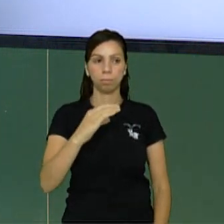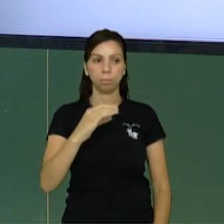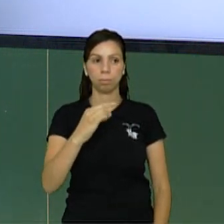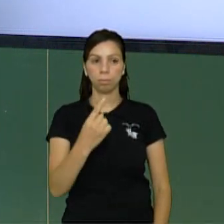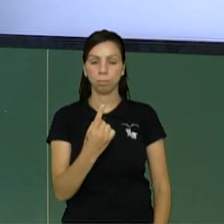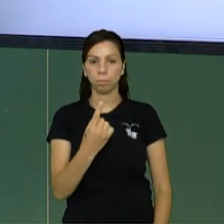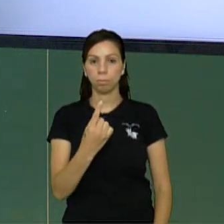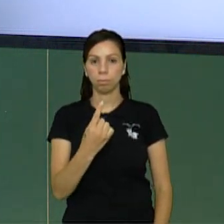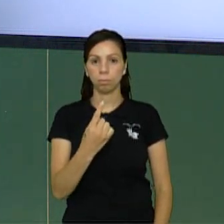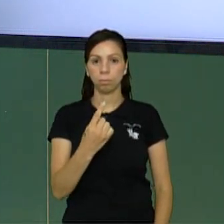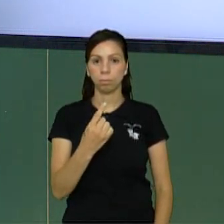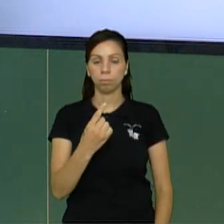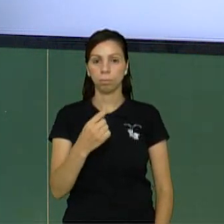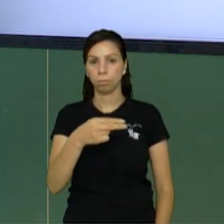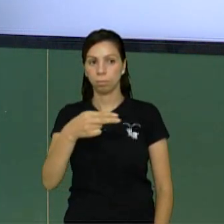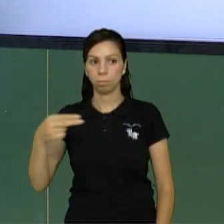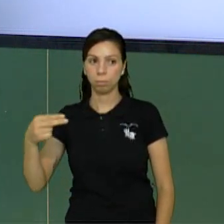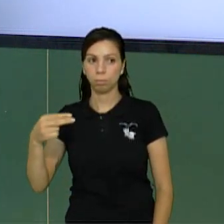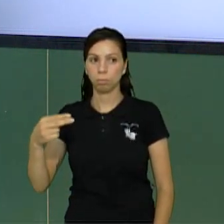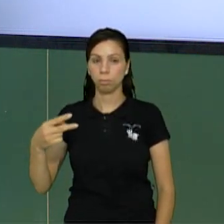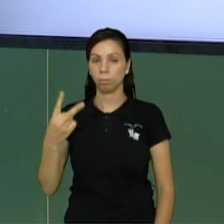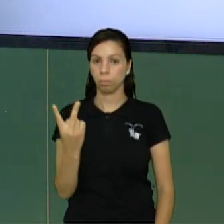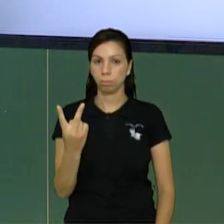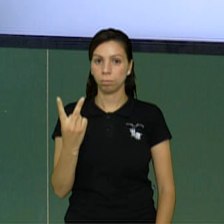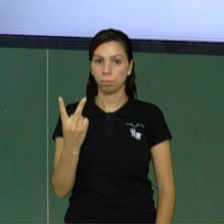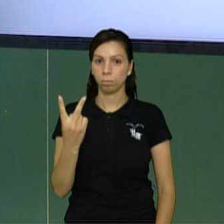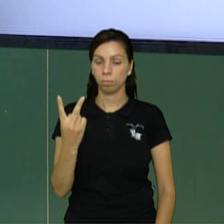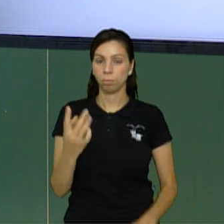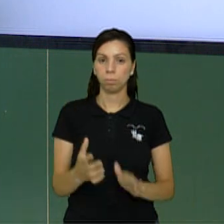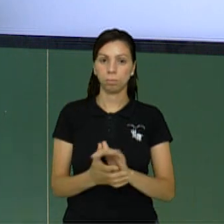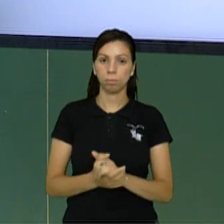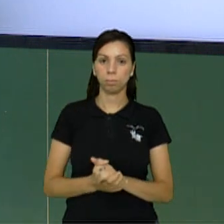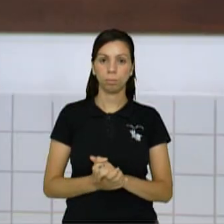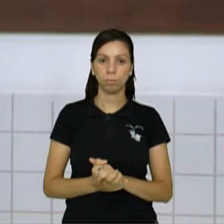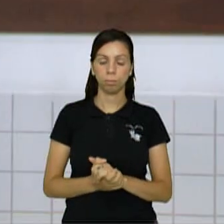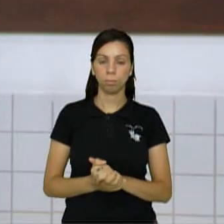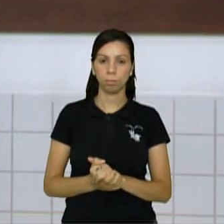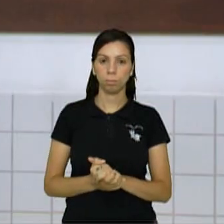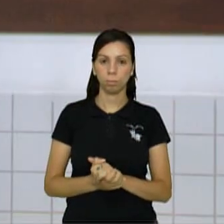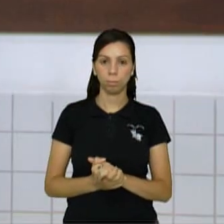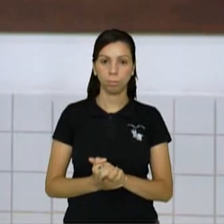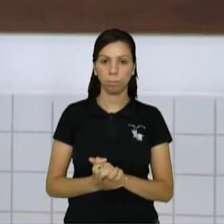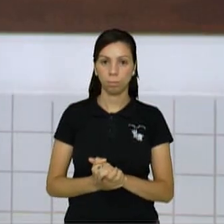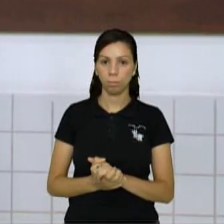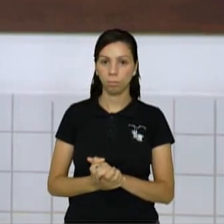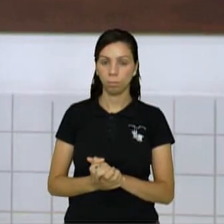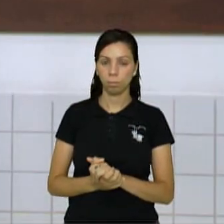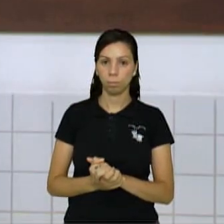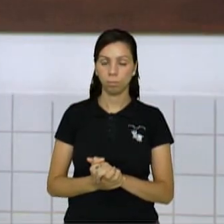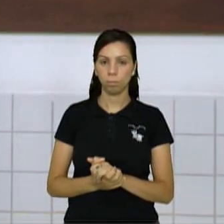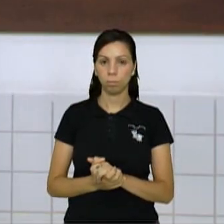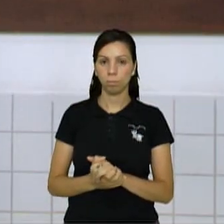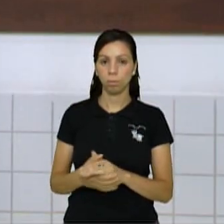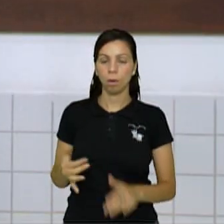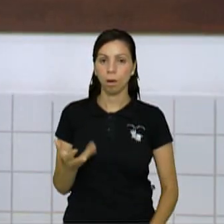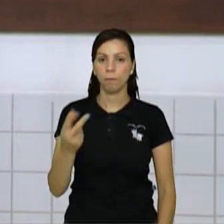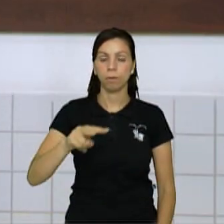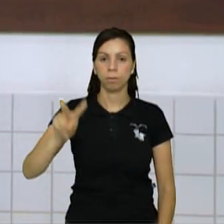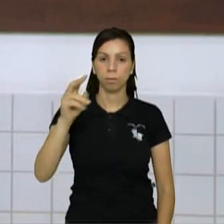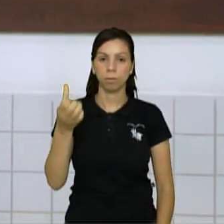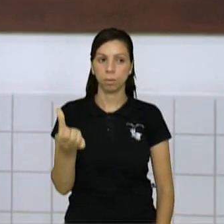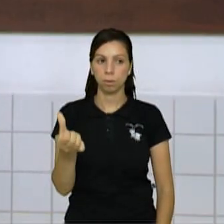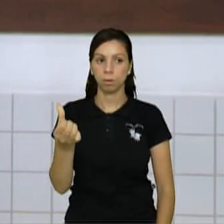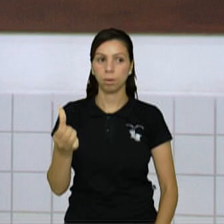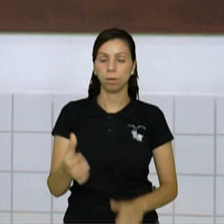massa do carrinho 1 vale 2 kg. 2. A velocidade do carrinho 1 vale 6. 6 ao